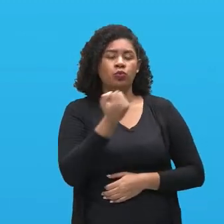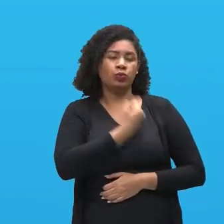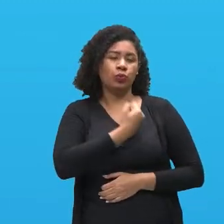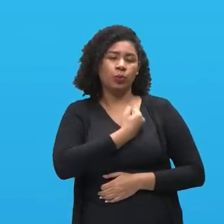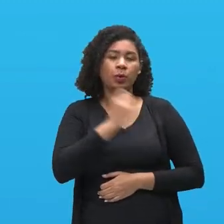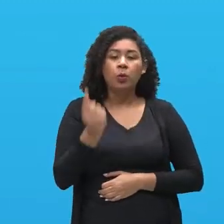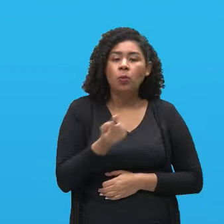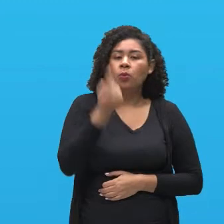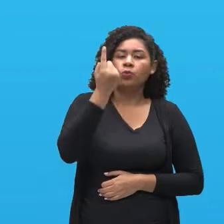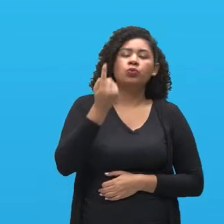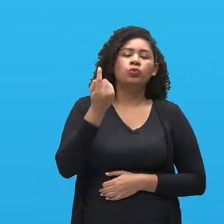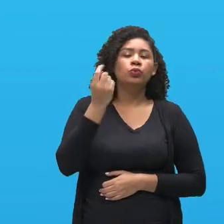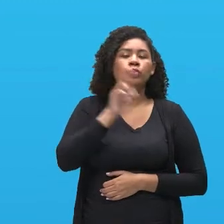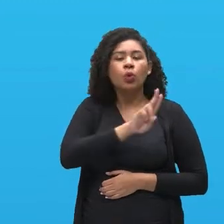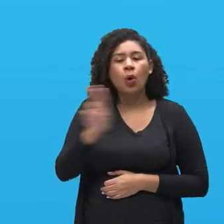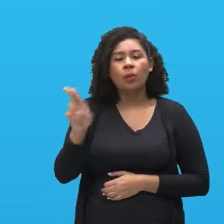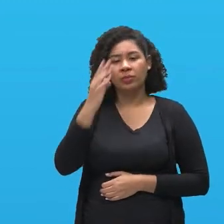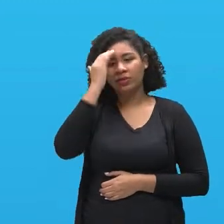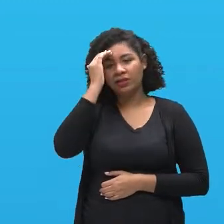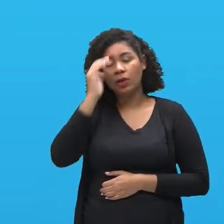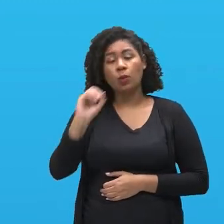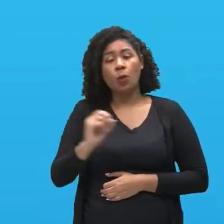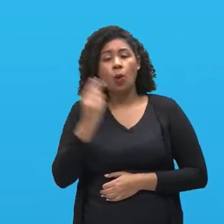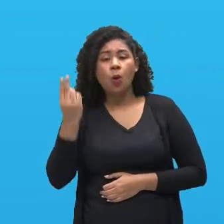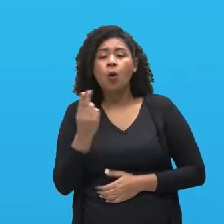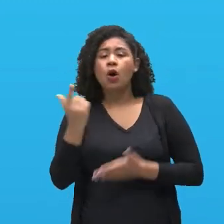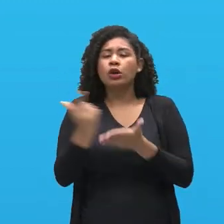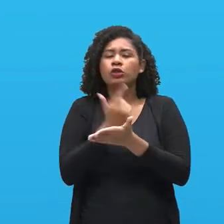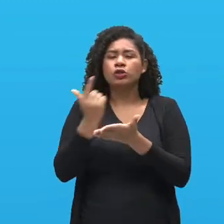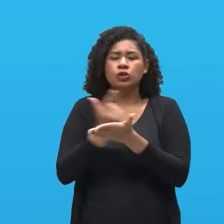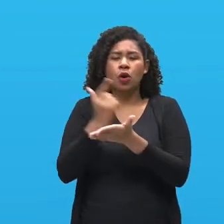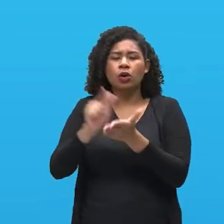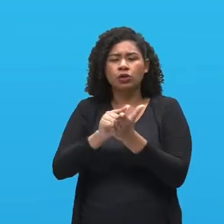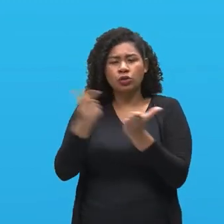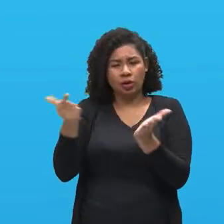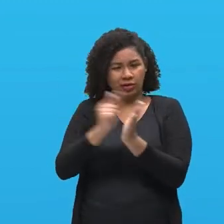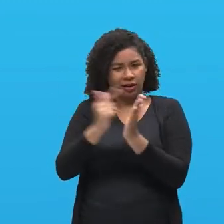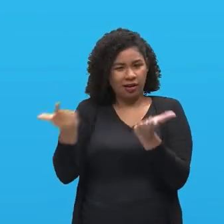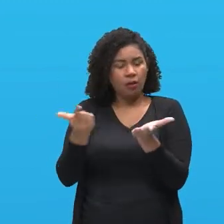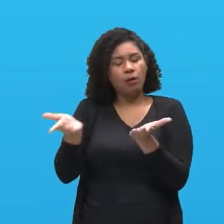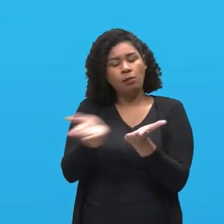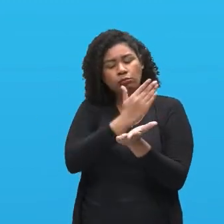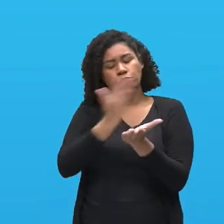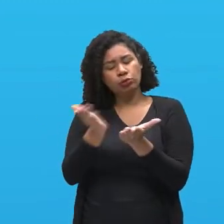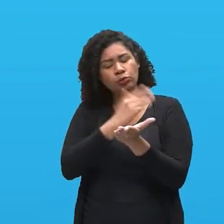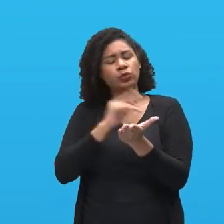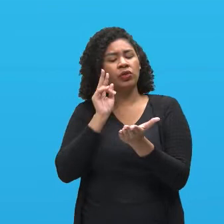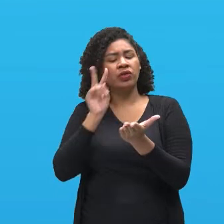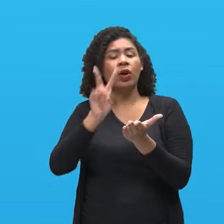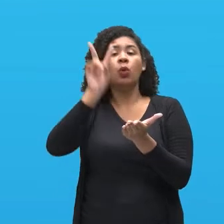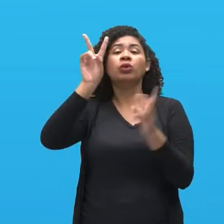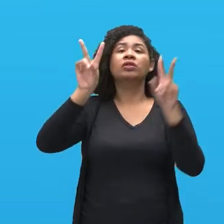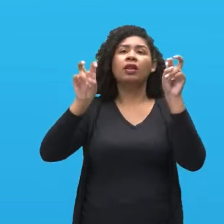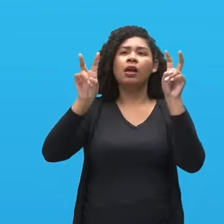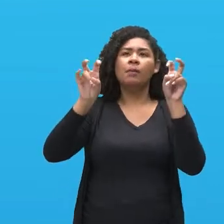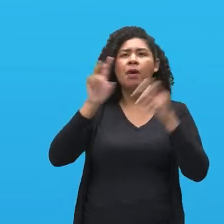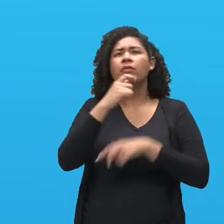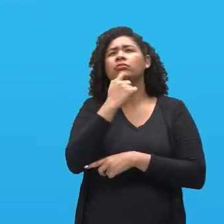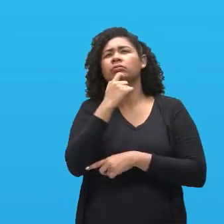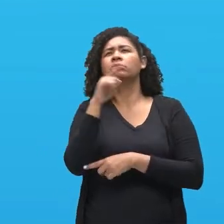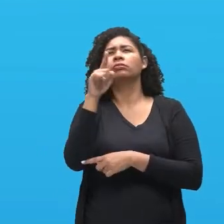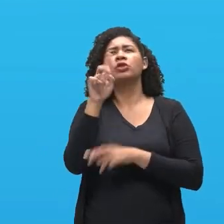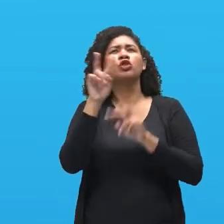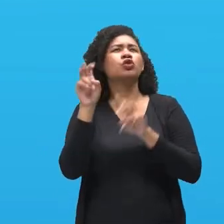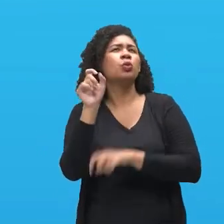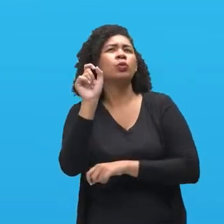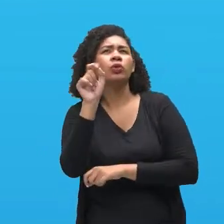vocês abrem o jornal, vocês olham o título, sobre o que está falando, né? Isso tudo é o scanning. Então, vamos